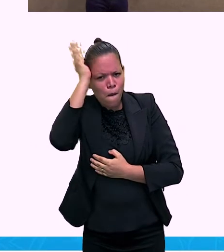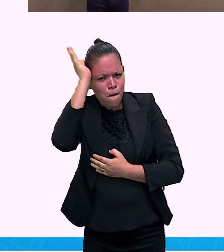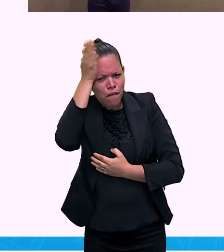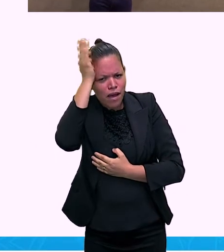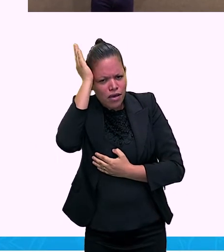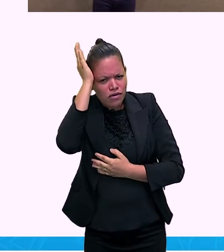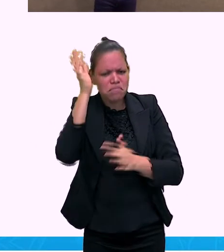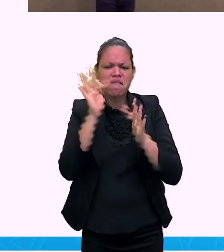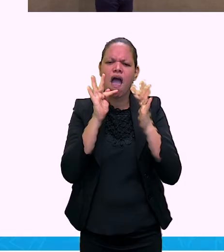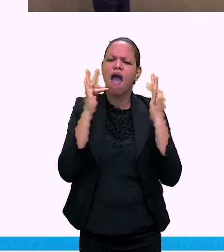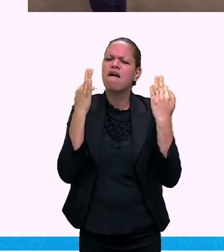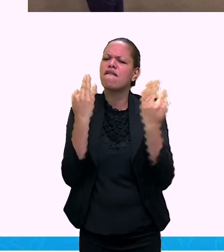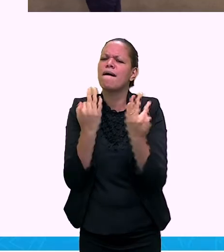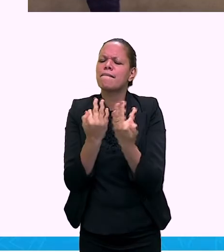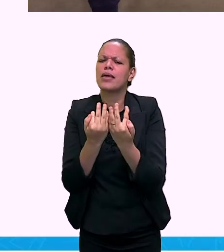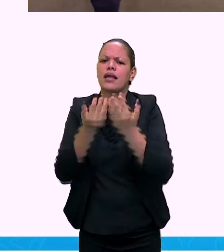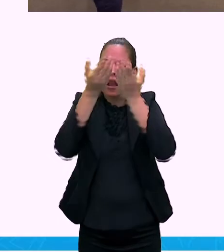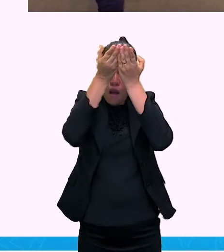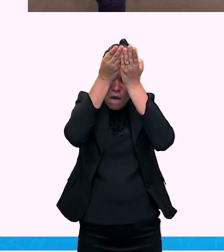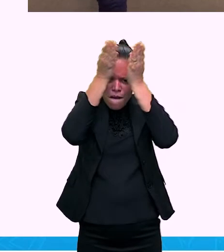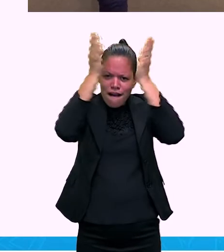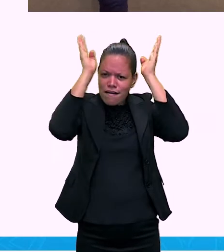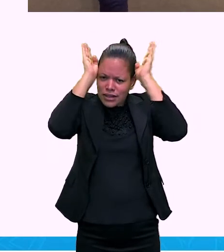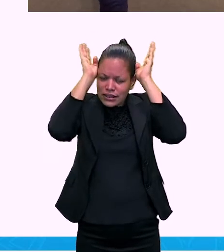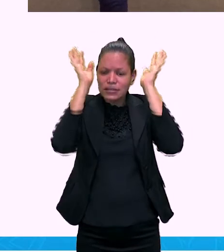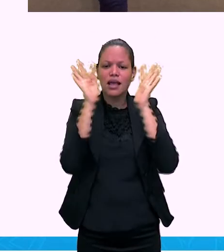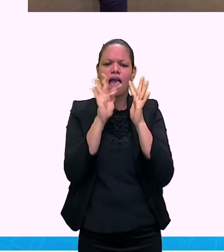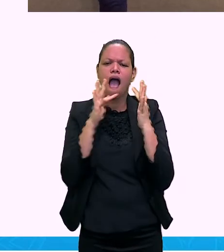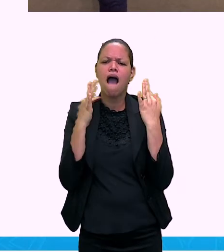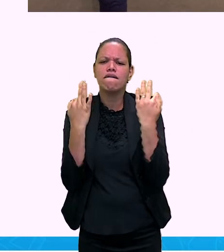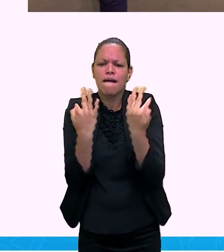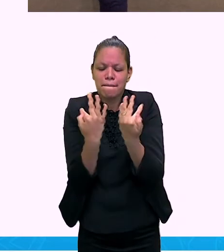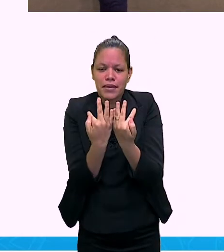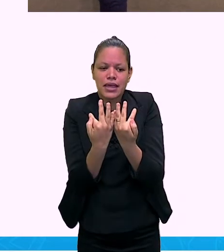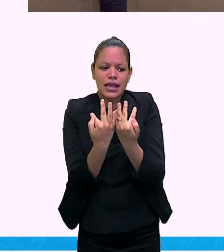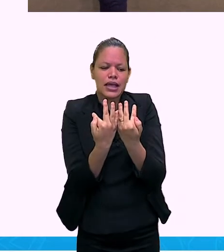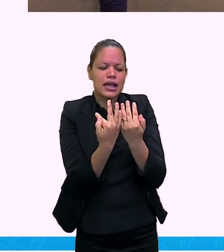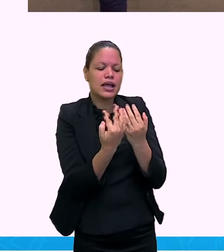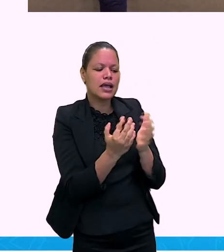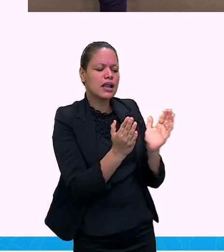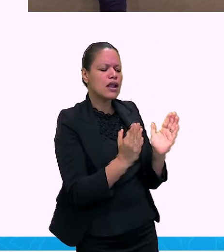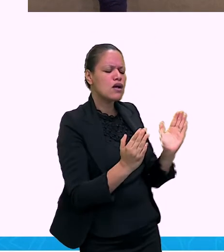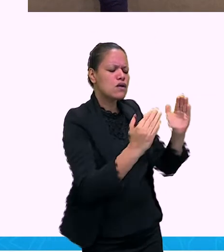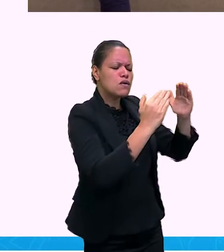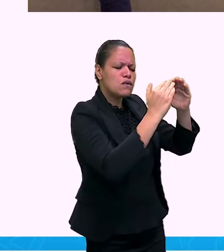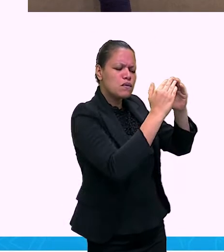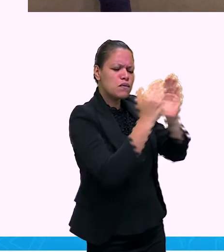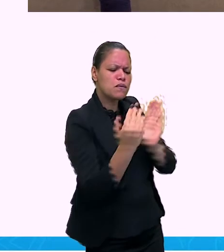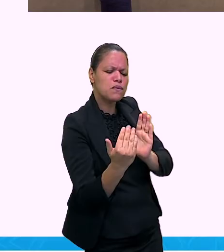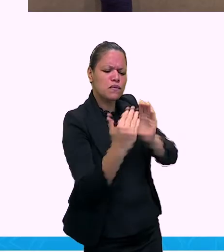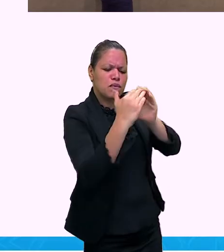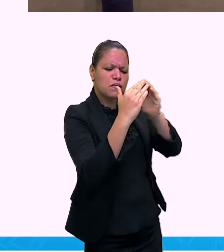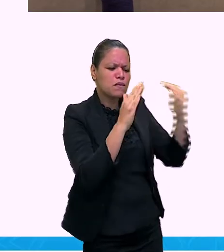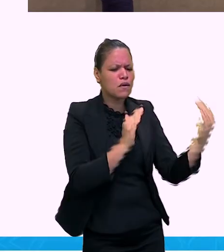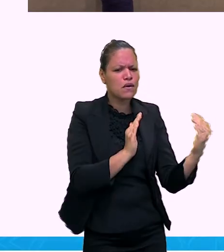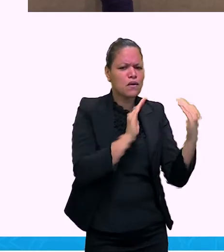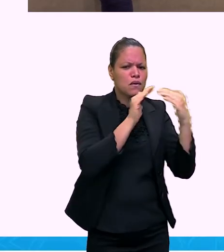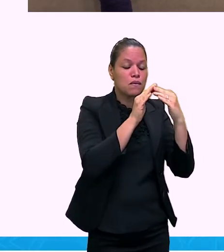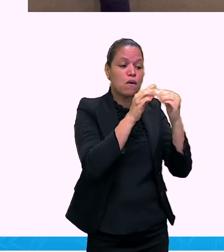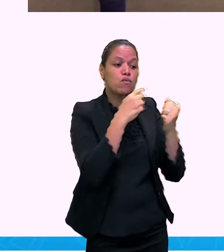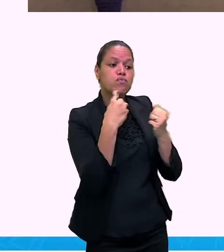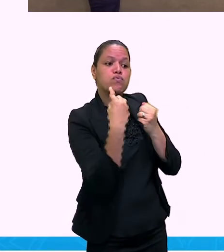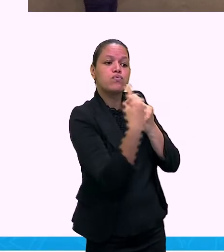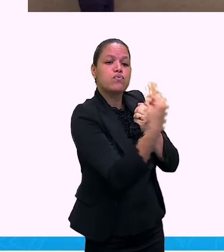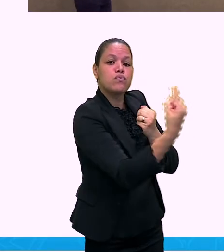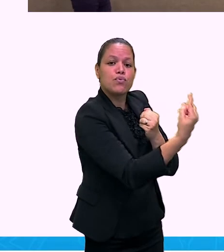cacique e a sua família. E ao redor dessas malocas nós temos as ocas, que faziam que a parte das outras pessoas